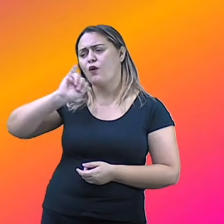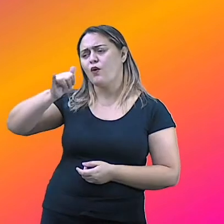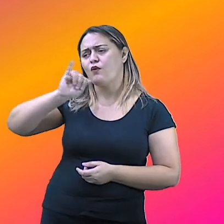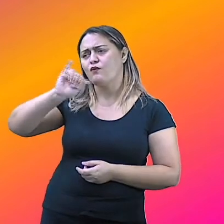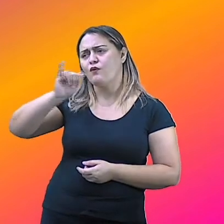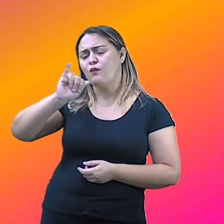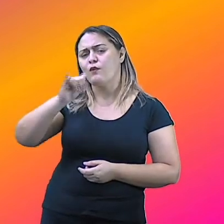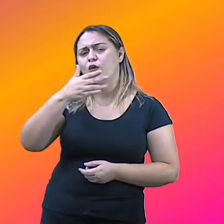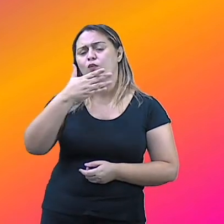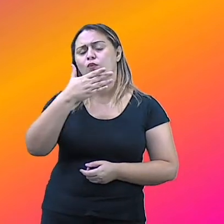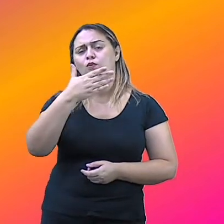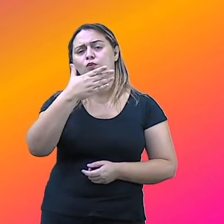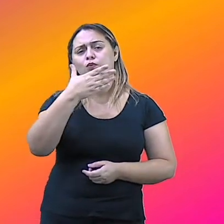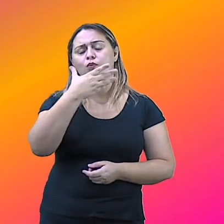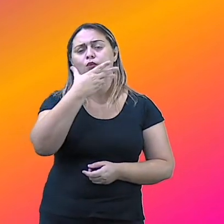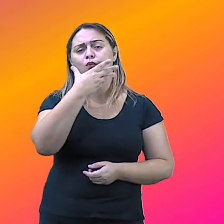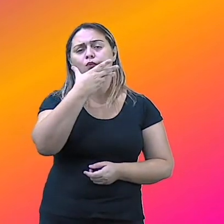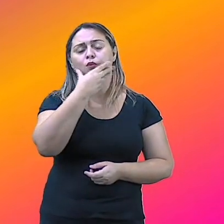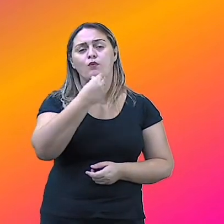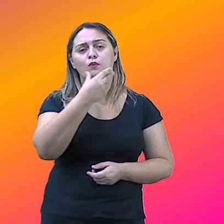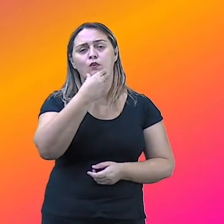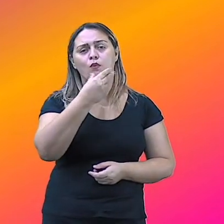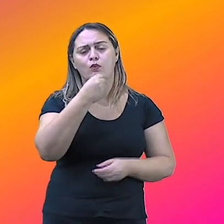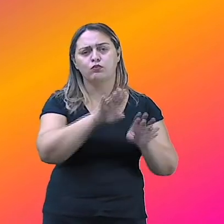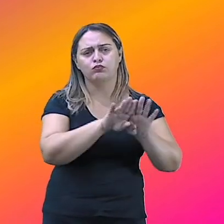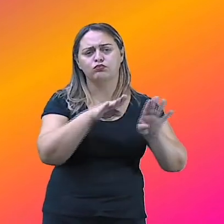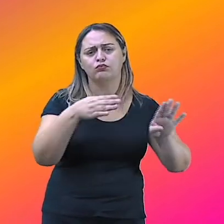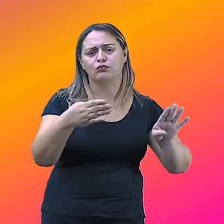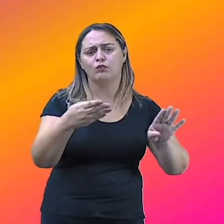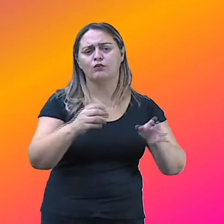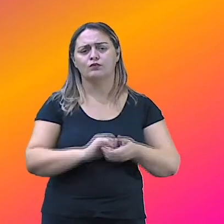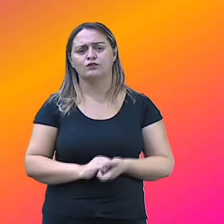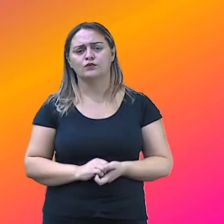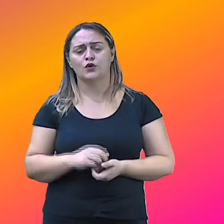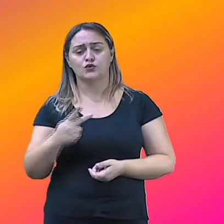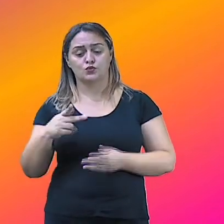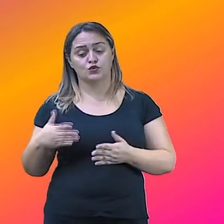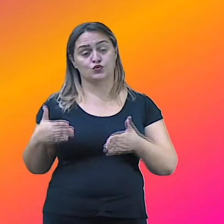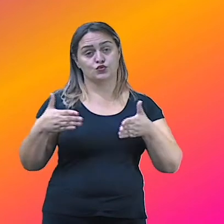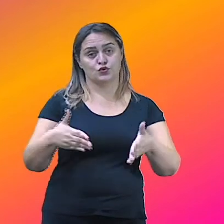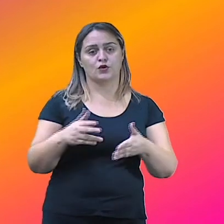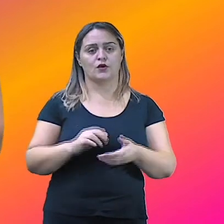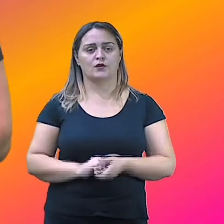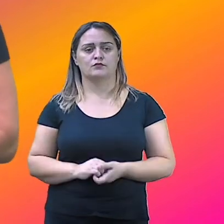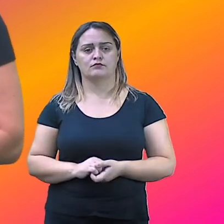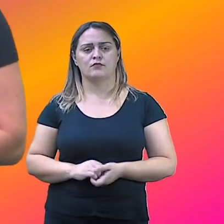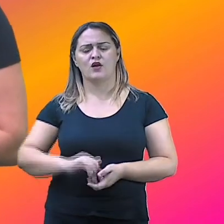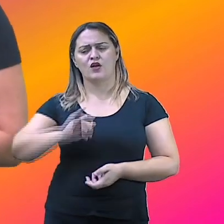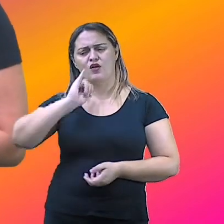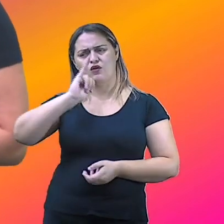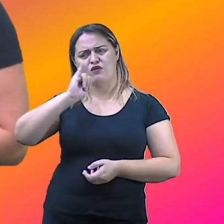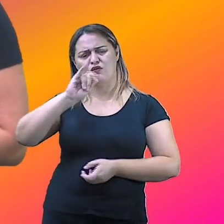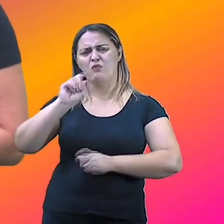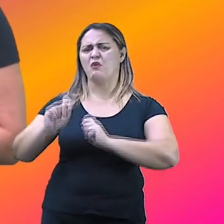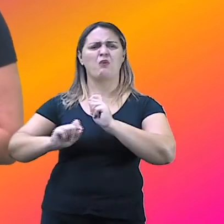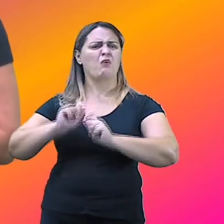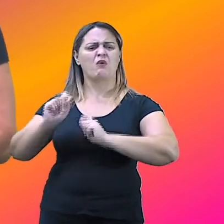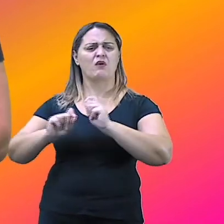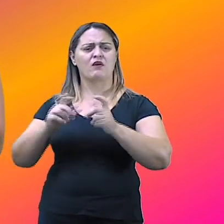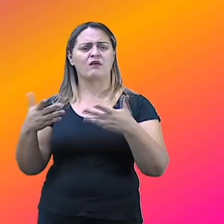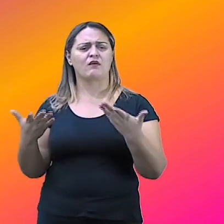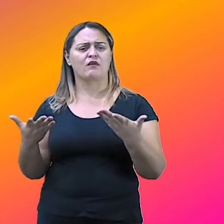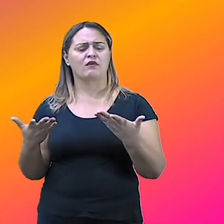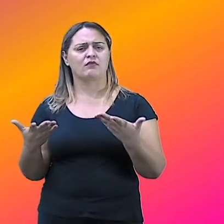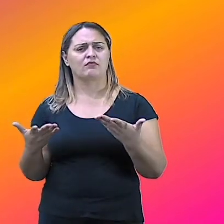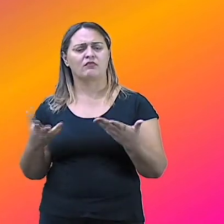chegada. Informei. Informei o quê? Ao porteiro. Aqui nós já temos